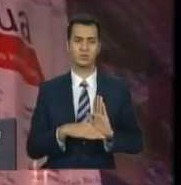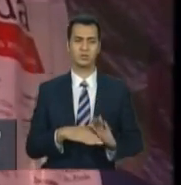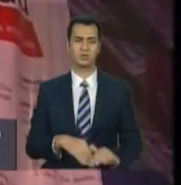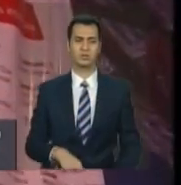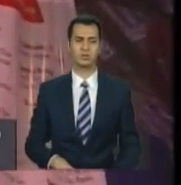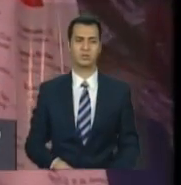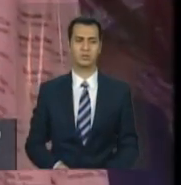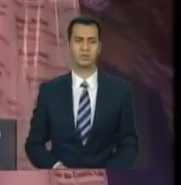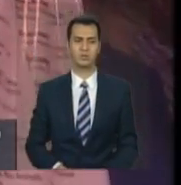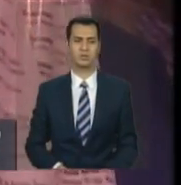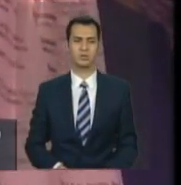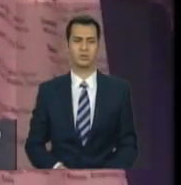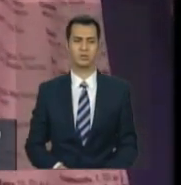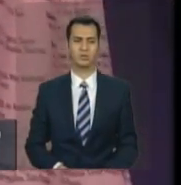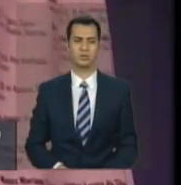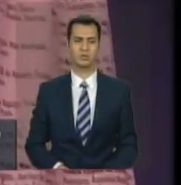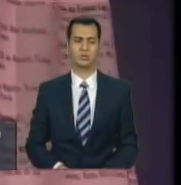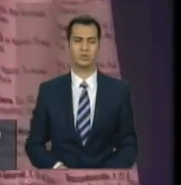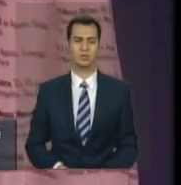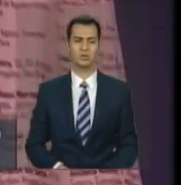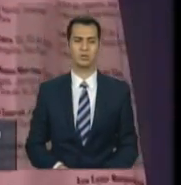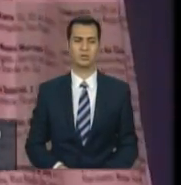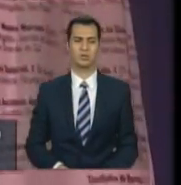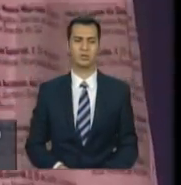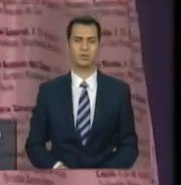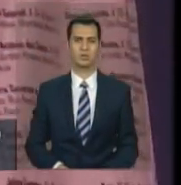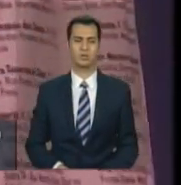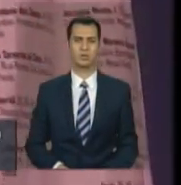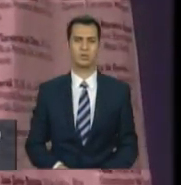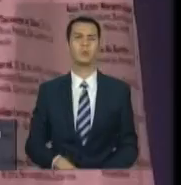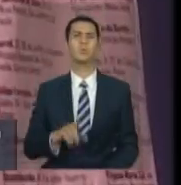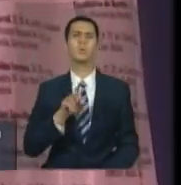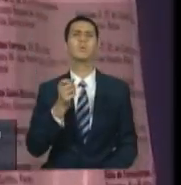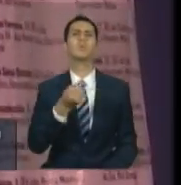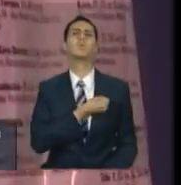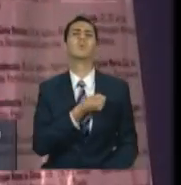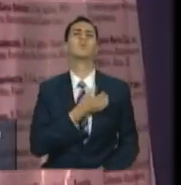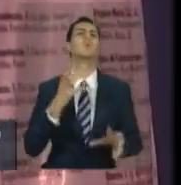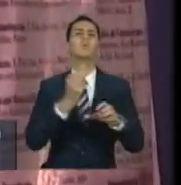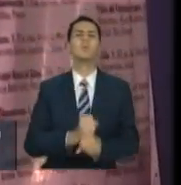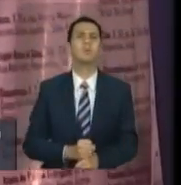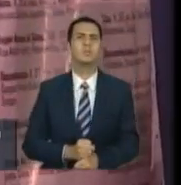Vocês podem ler juntos. Quantos mortos?